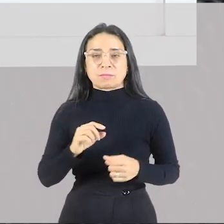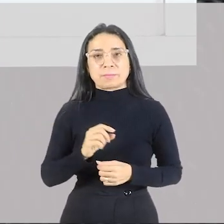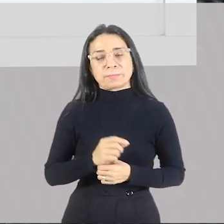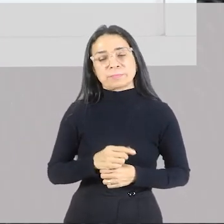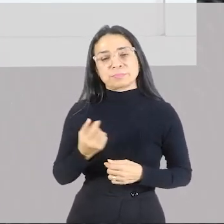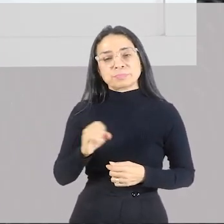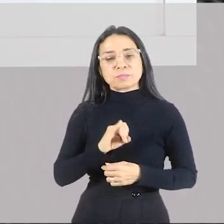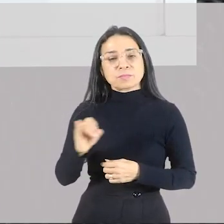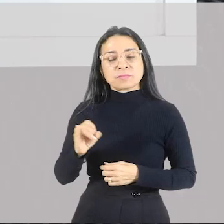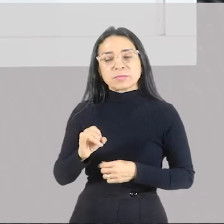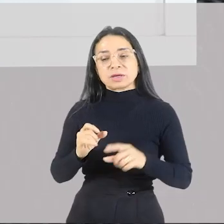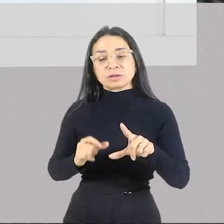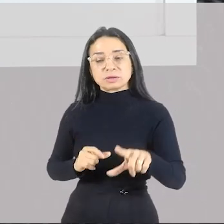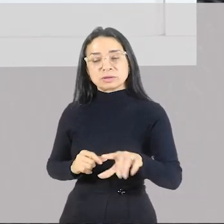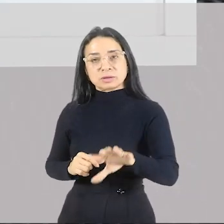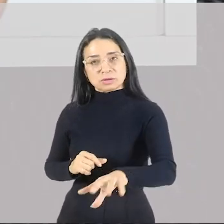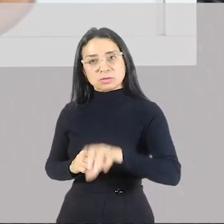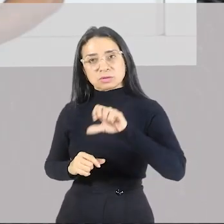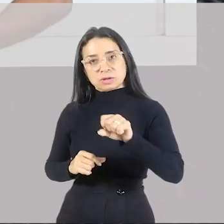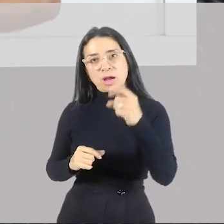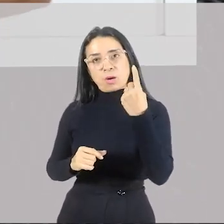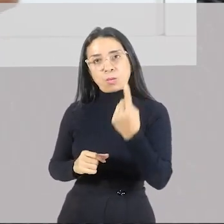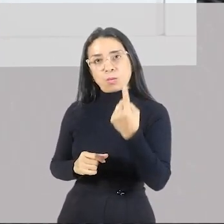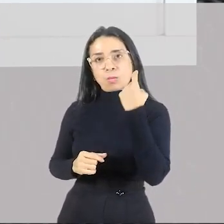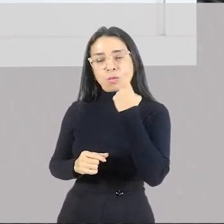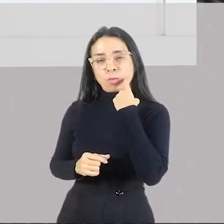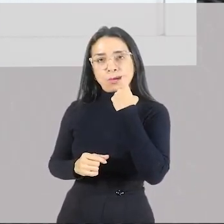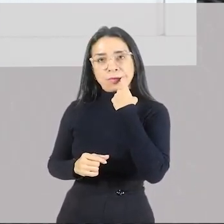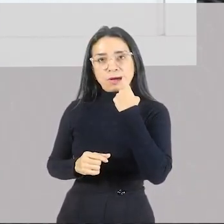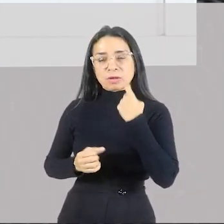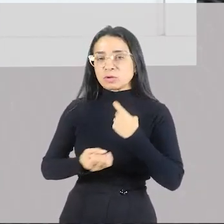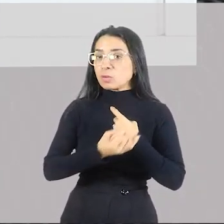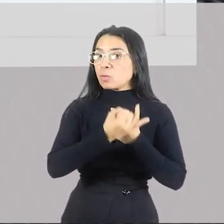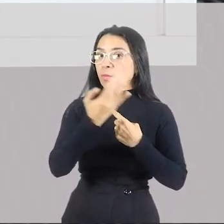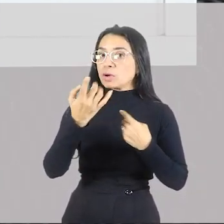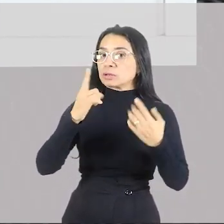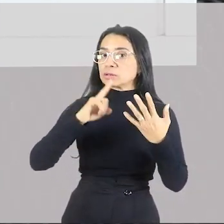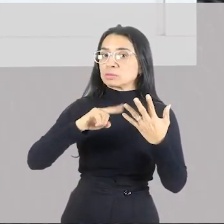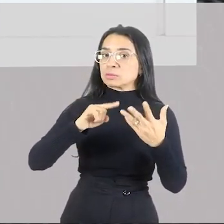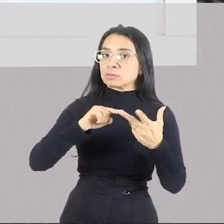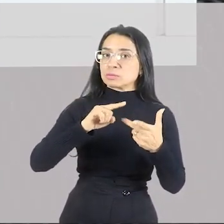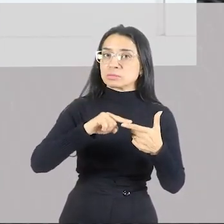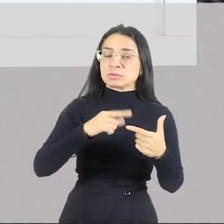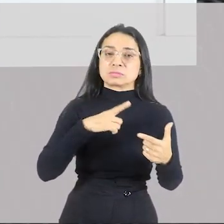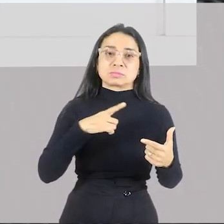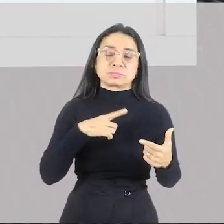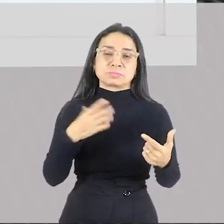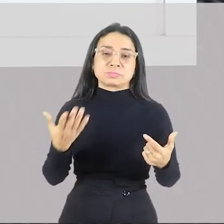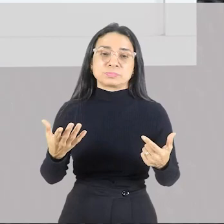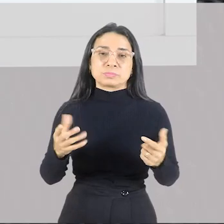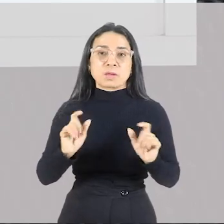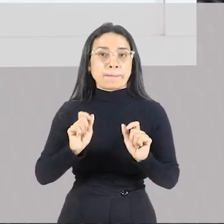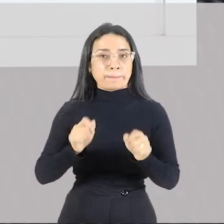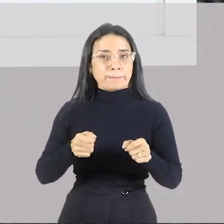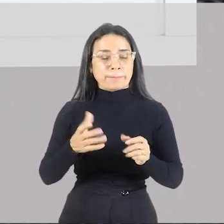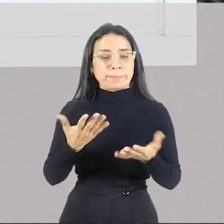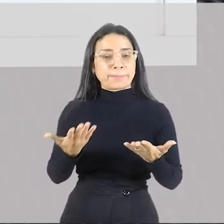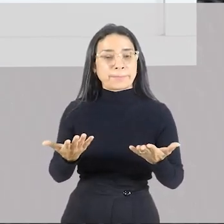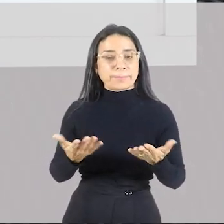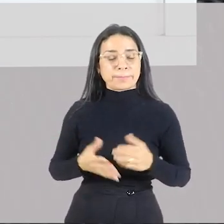tirar um peixe no total de 8, quantas possibilidades eu tenho? Eu tenho 8 possibilidades. Não é